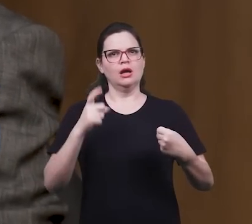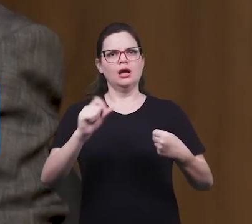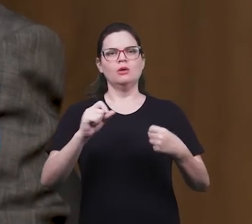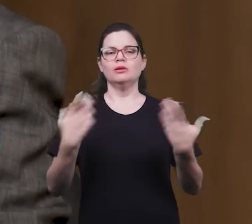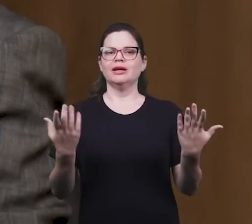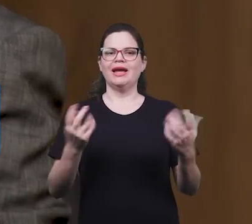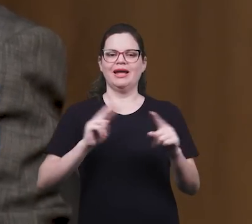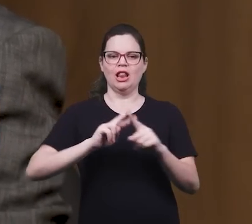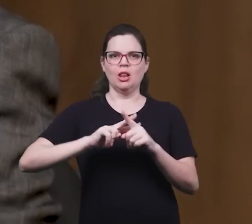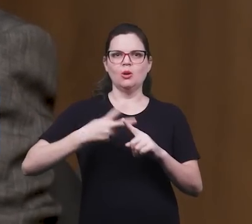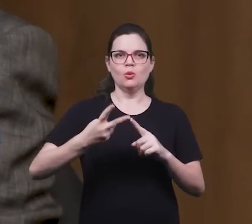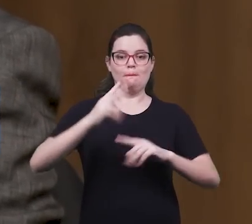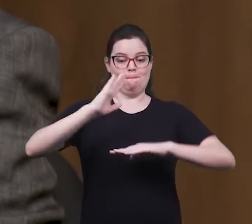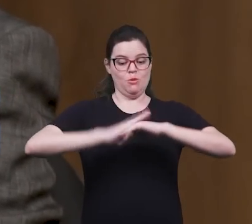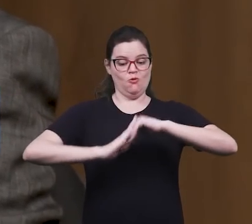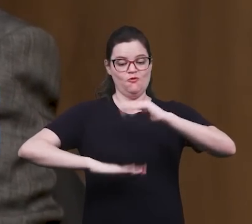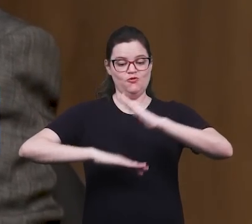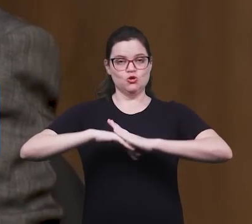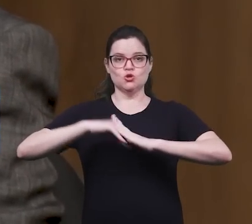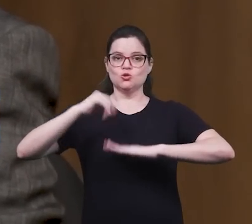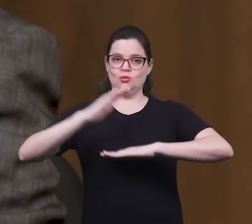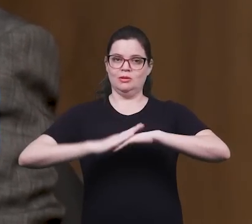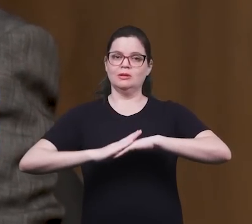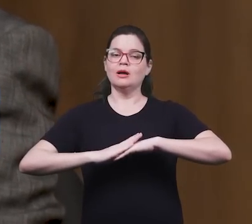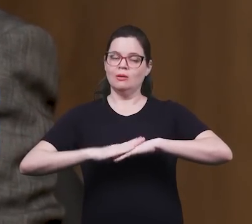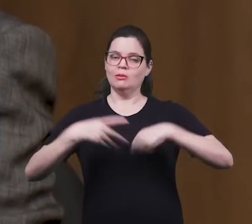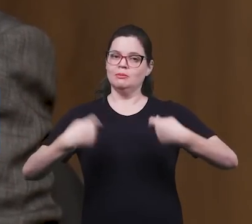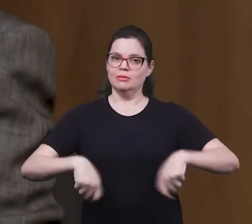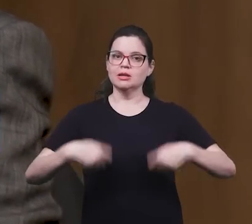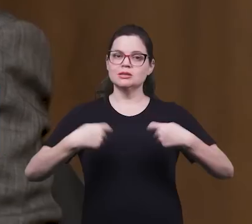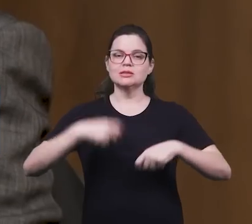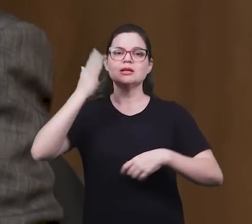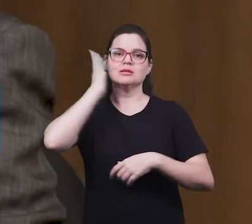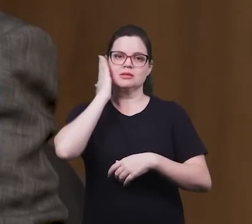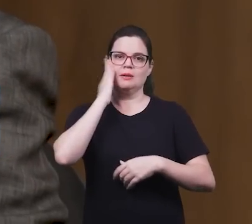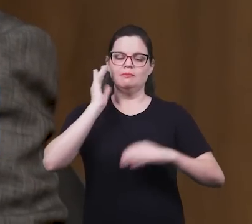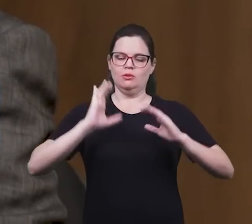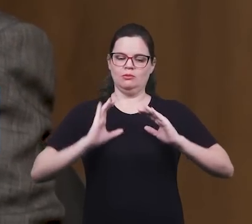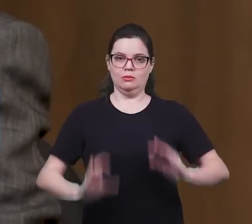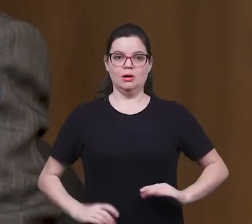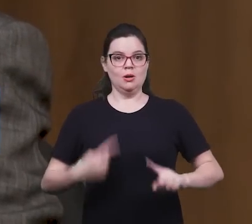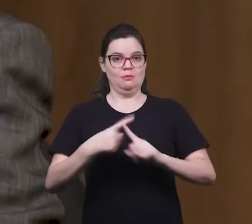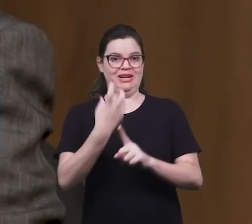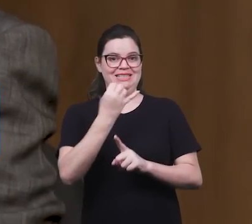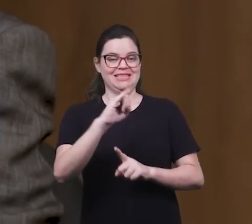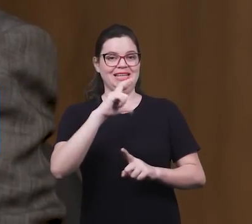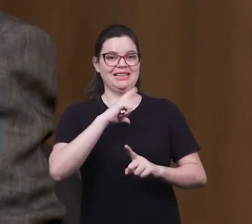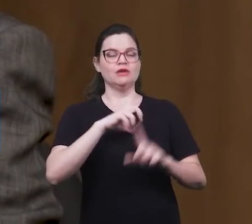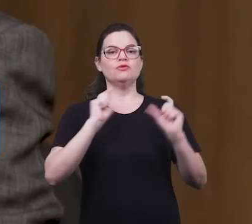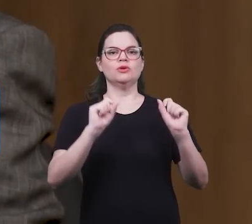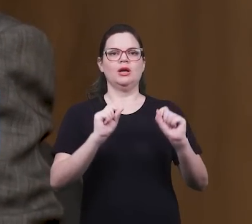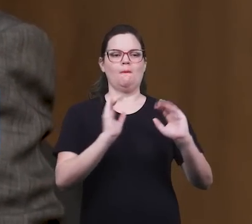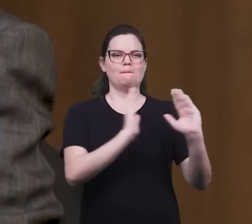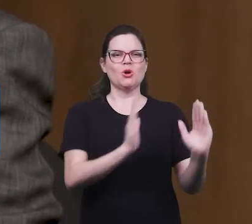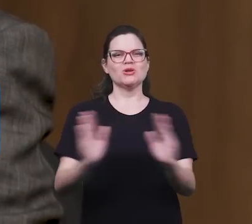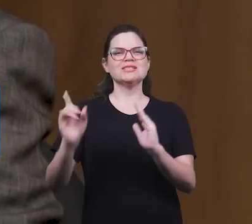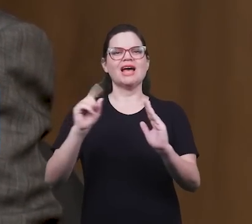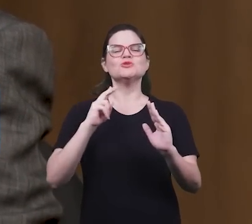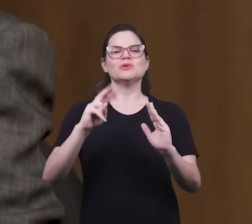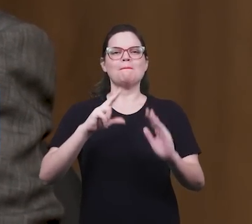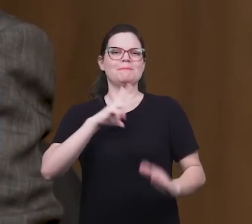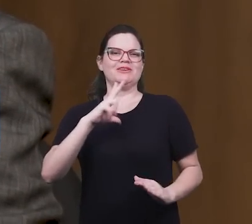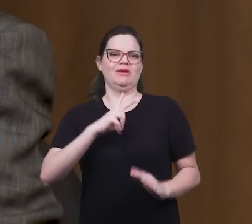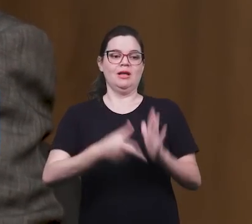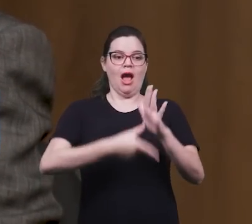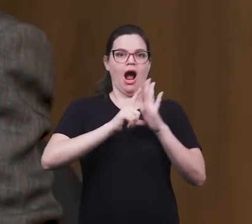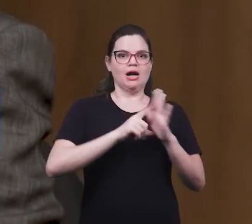lucro, o que vale é profissionalismo. Tanto é que quando a Vale do Rio Doce teve um processo chamado de privatização, o